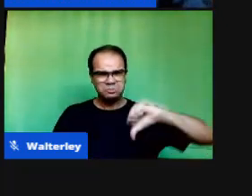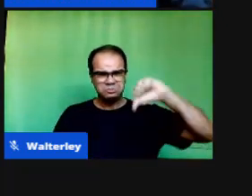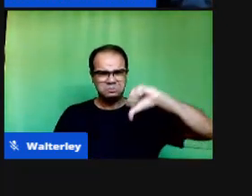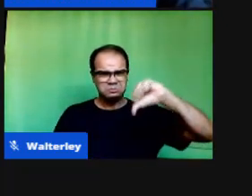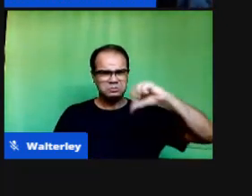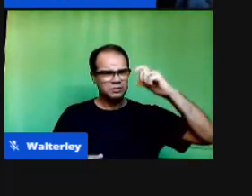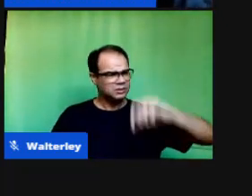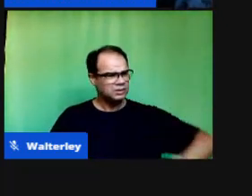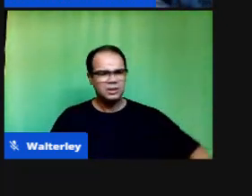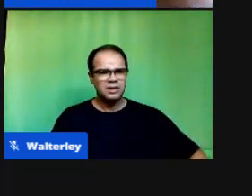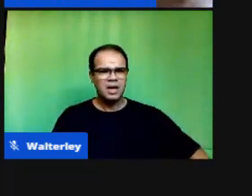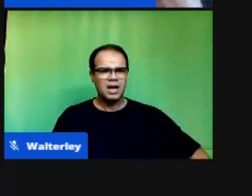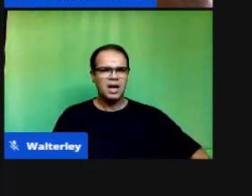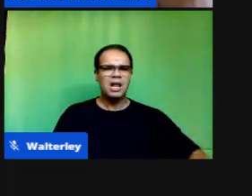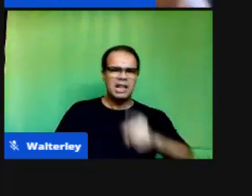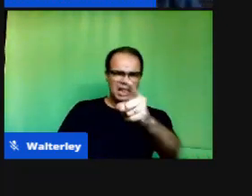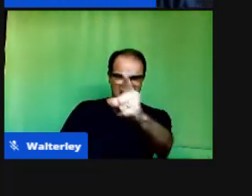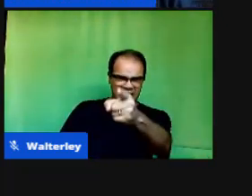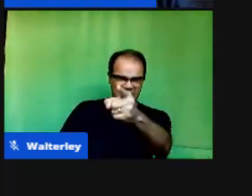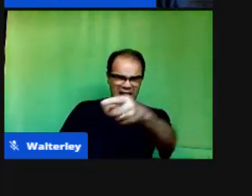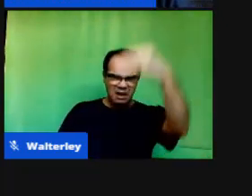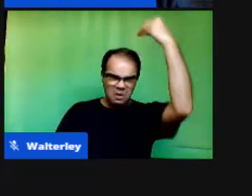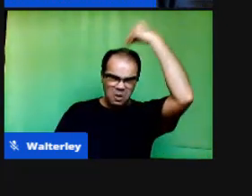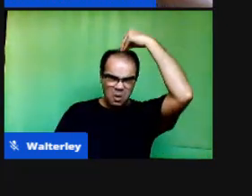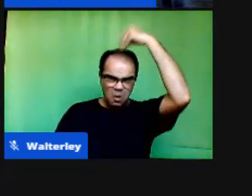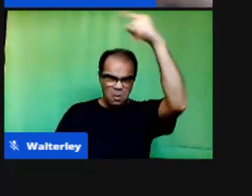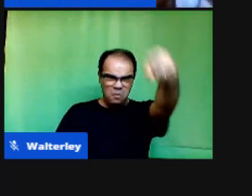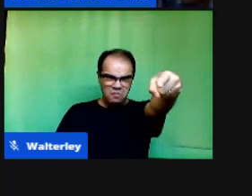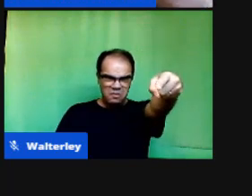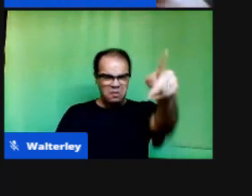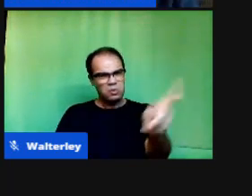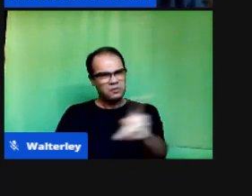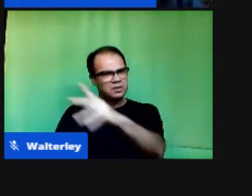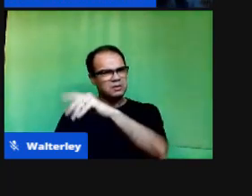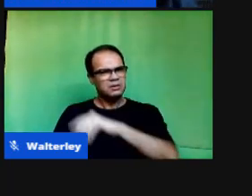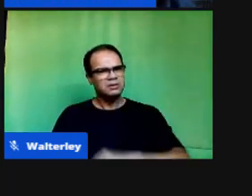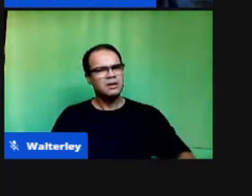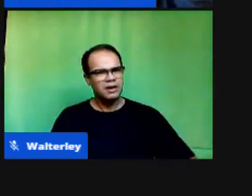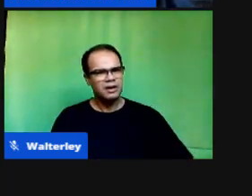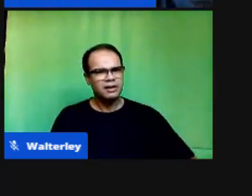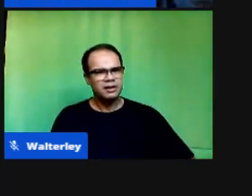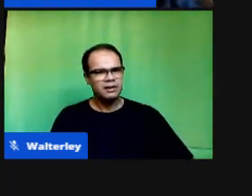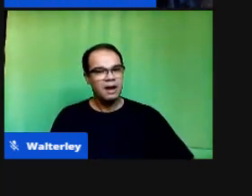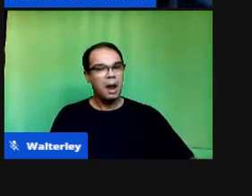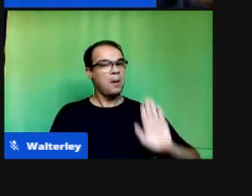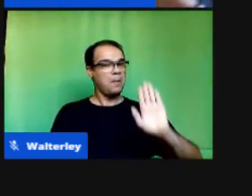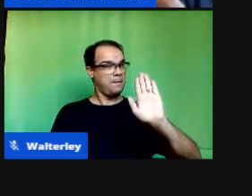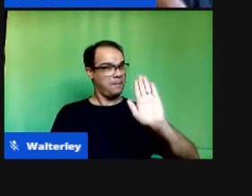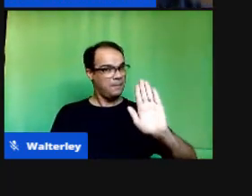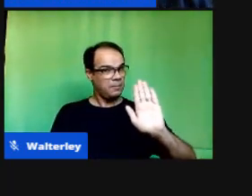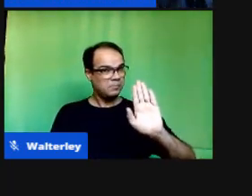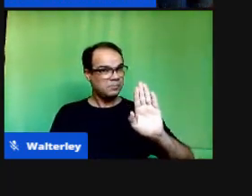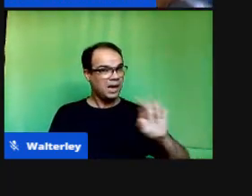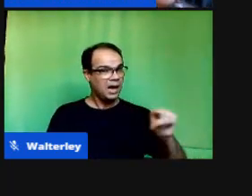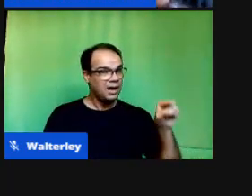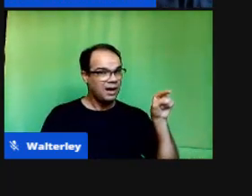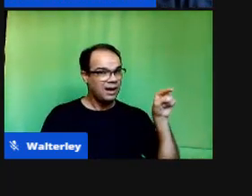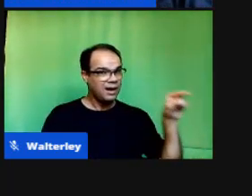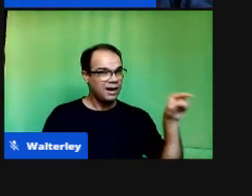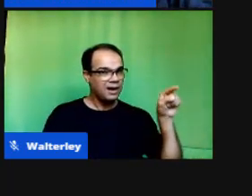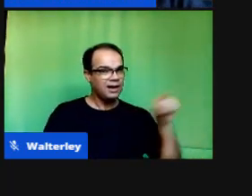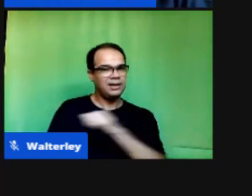boa. O professor Rafael foi injusto com a nota dele, mas ele não estudou. Ele não consegue visualizar